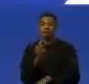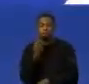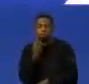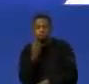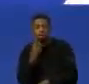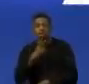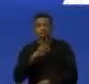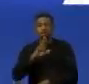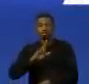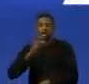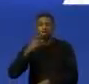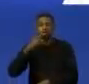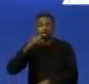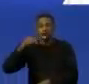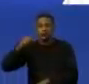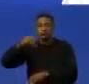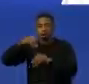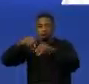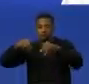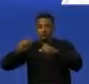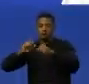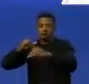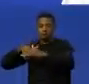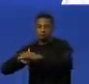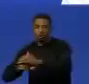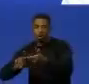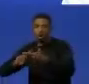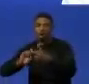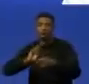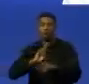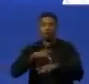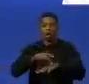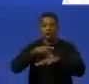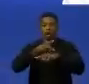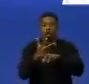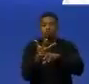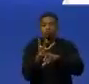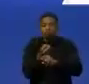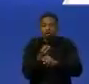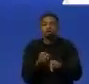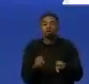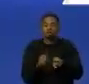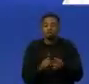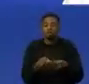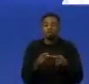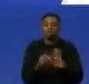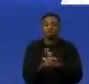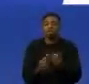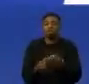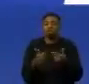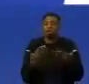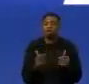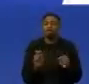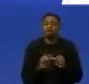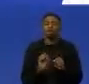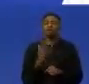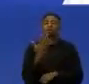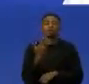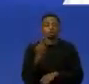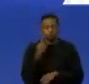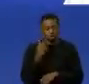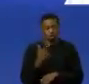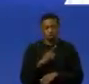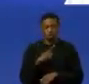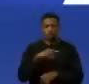na carne seca. E ele vai perguntar por quê, né, que você faz isso daí. Tá? Então, o que ocorre com as